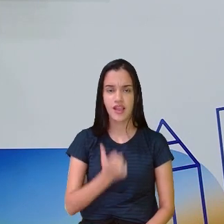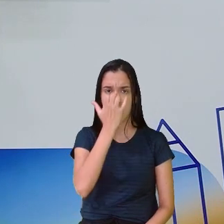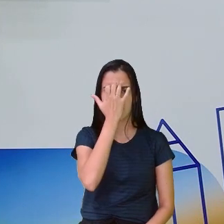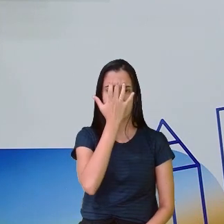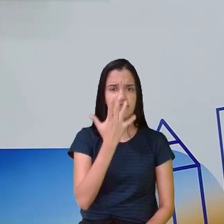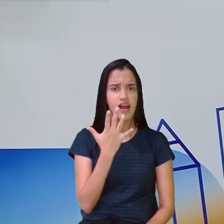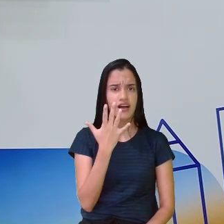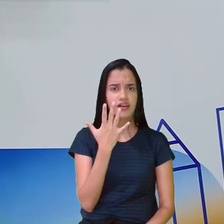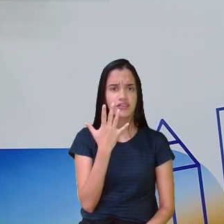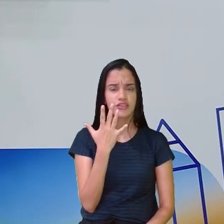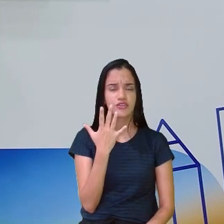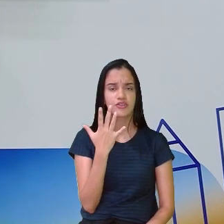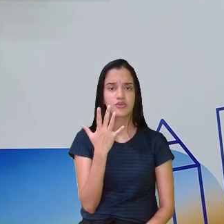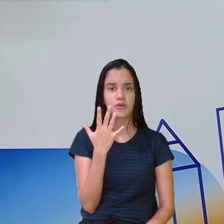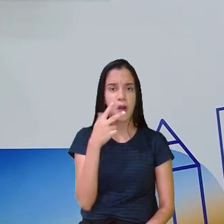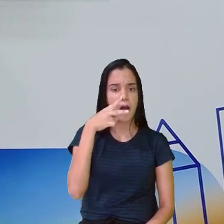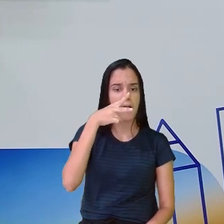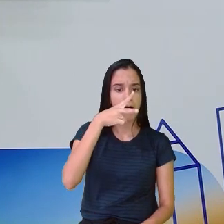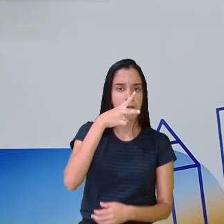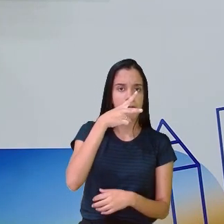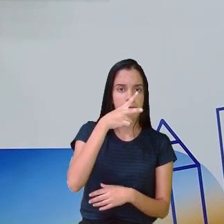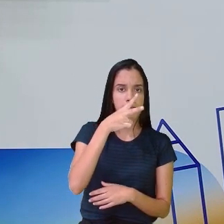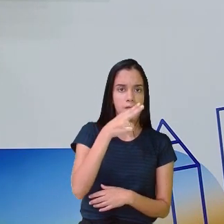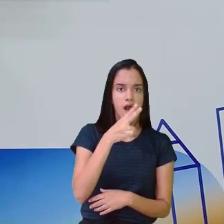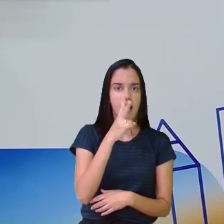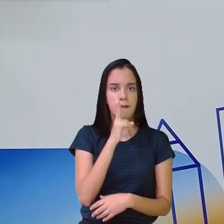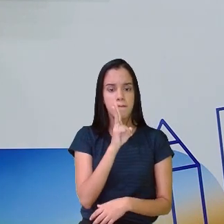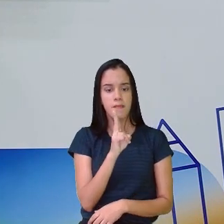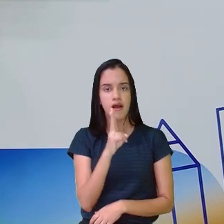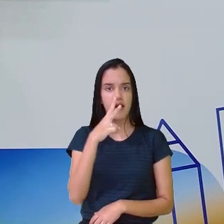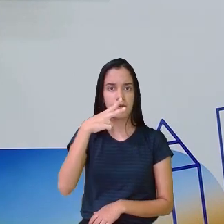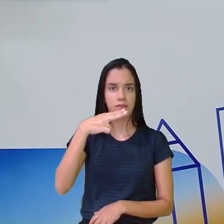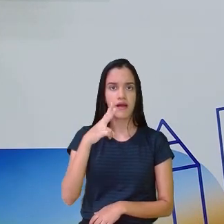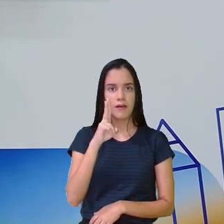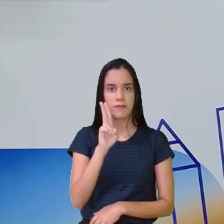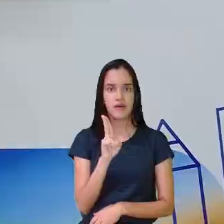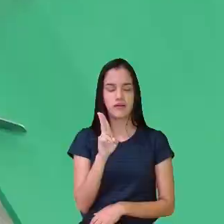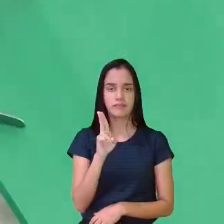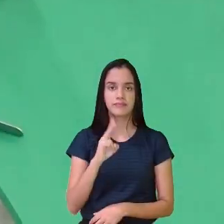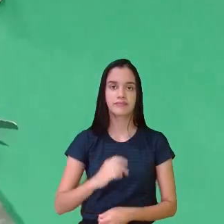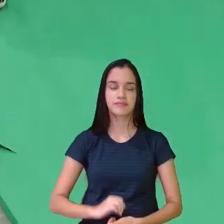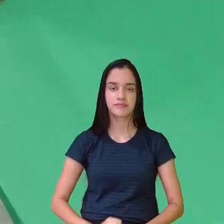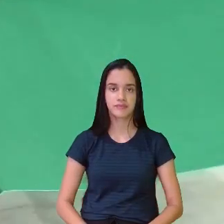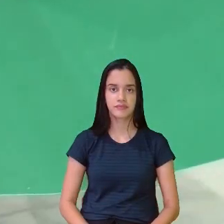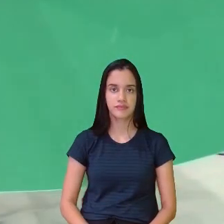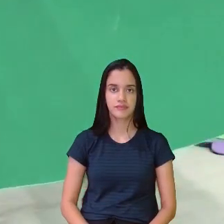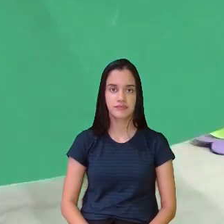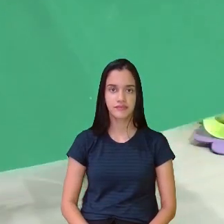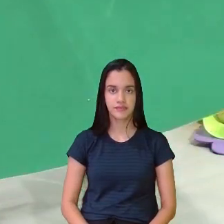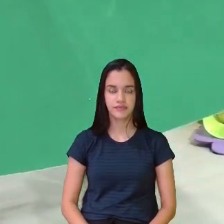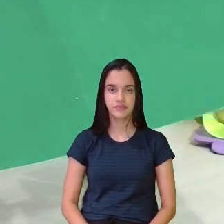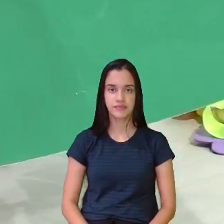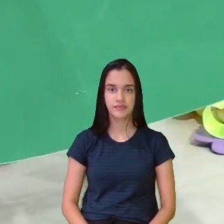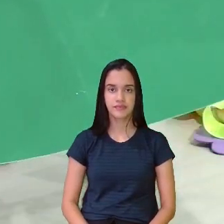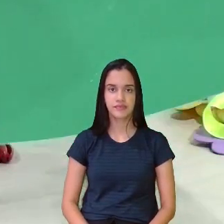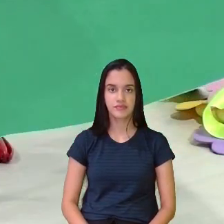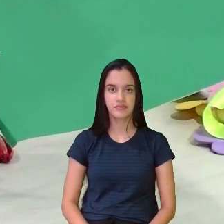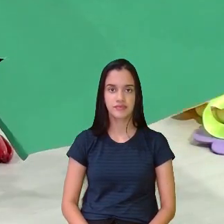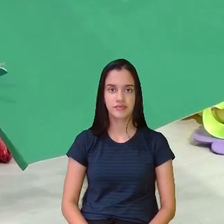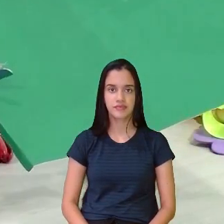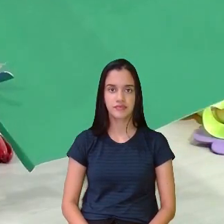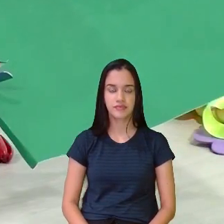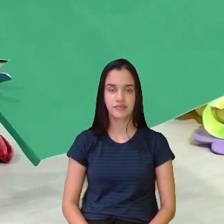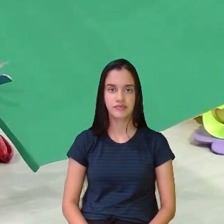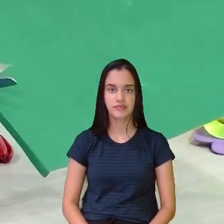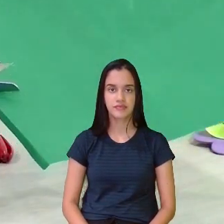fácil, ó. Corta para lá e corta para cá. Corta para cá, corta para lá.